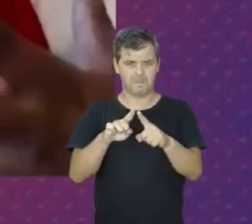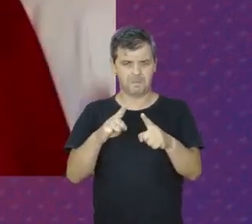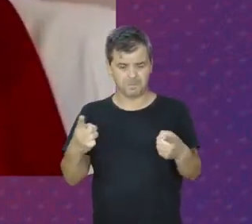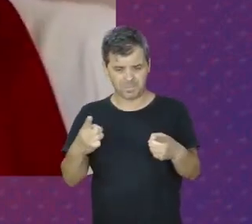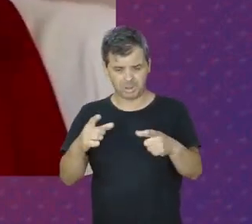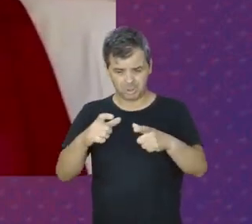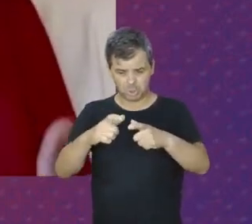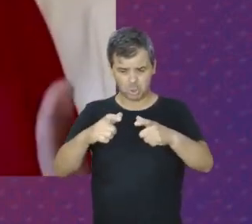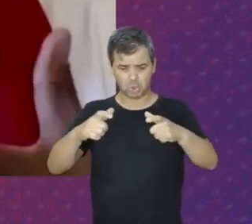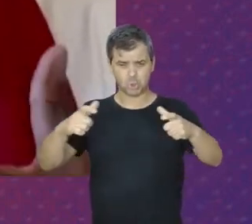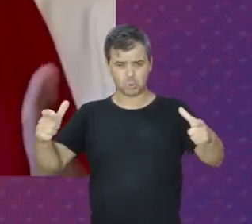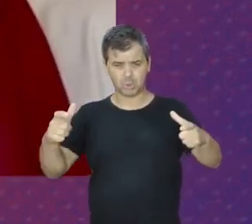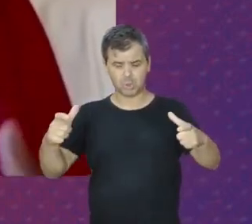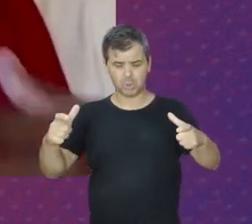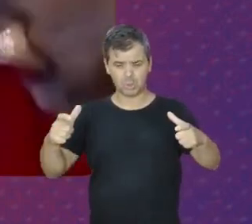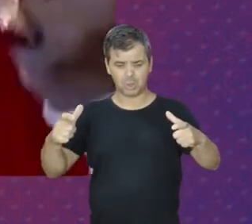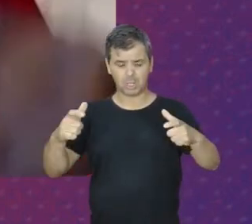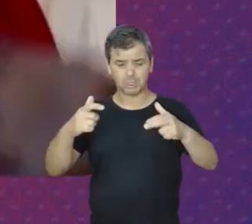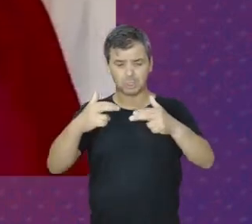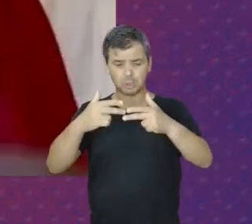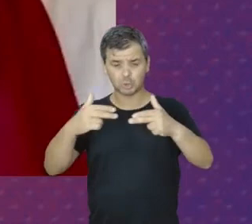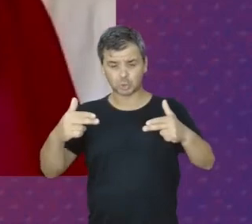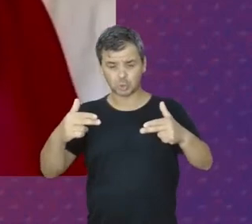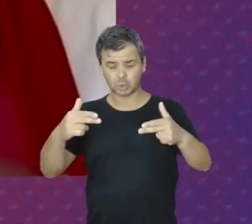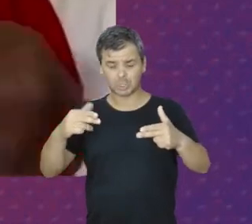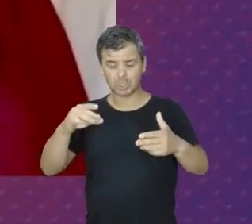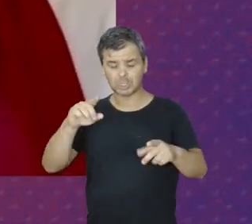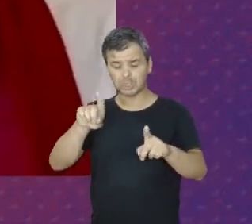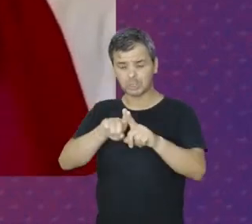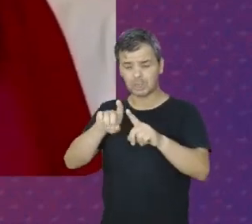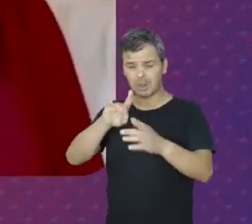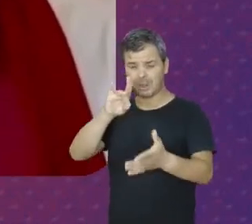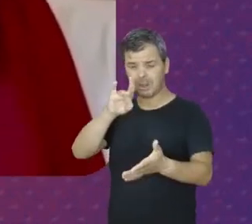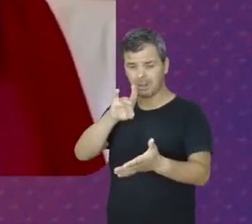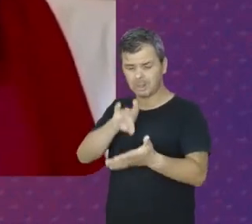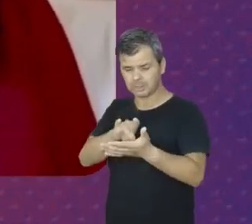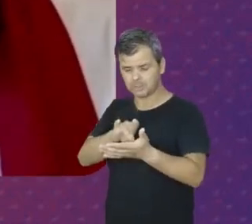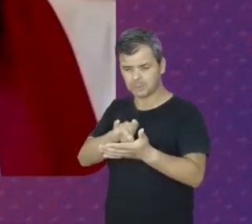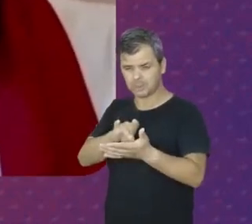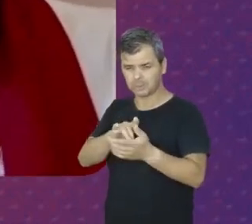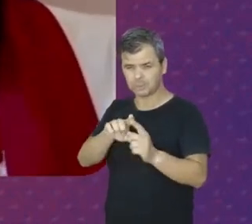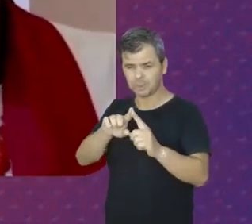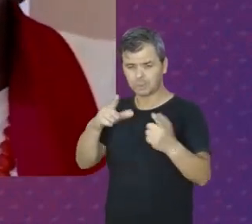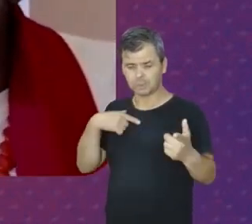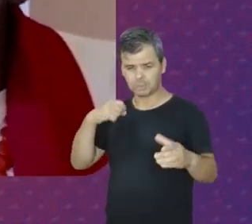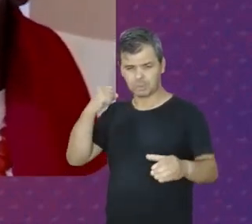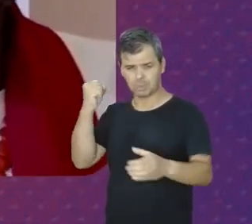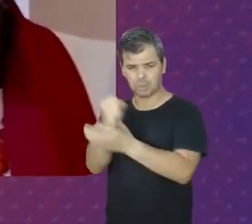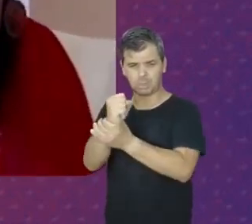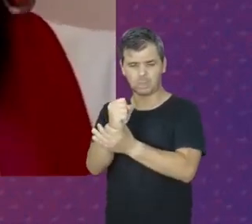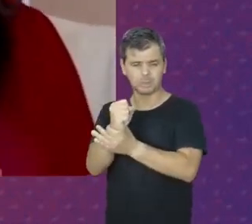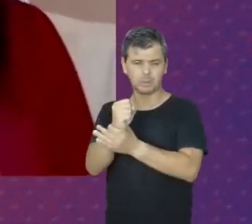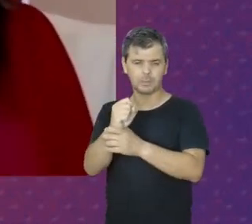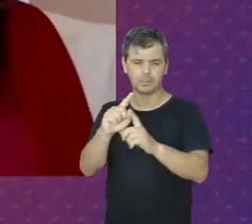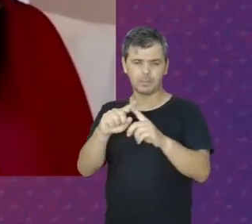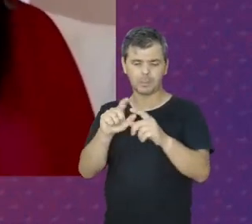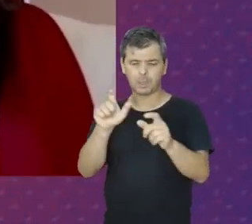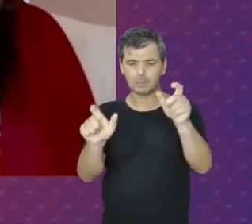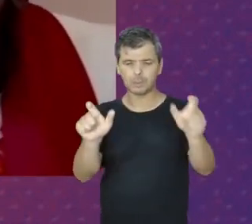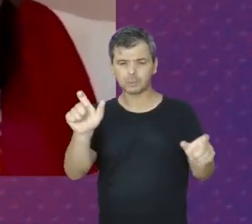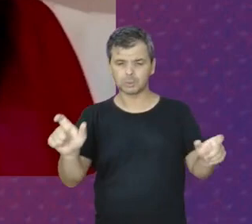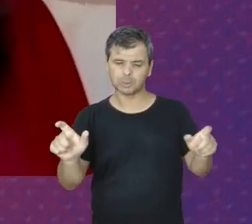do tamanho das condições absolutamente exatas de garantir que cada